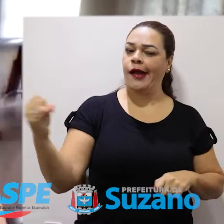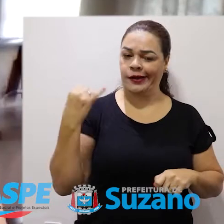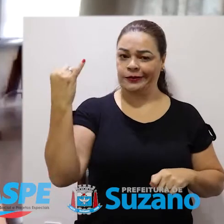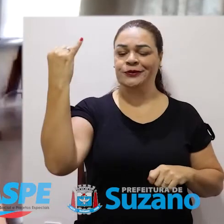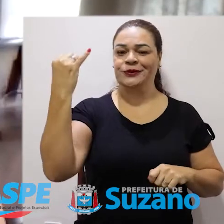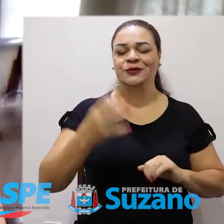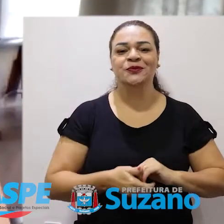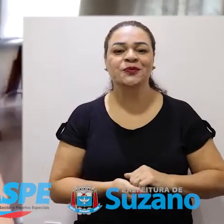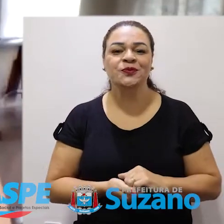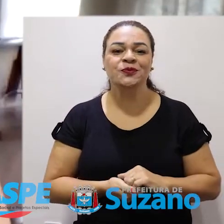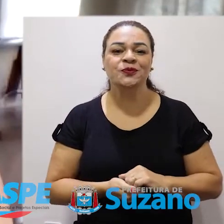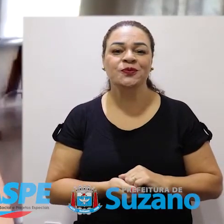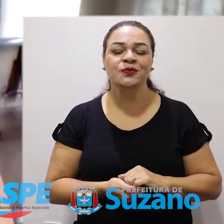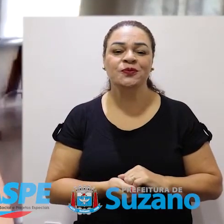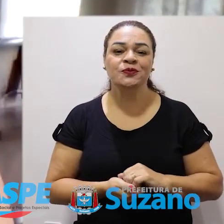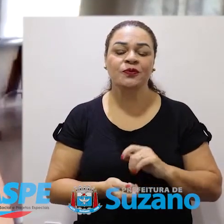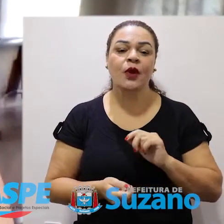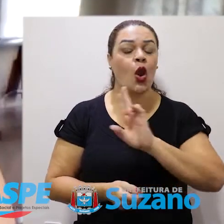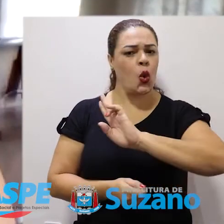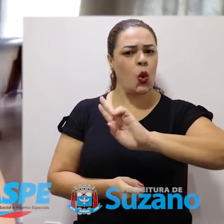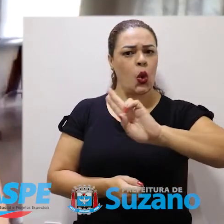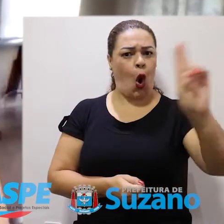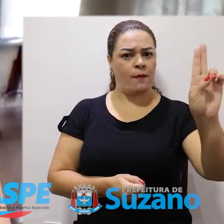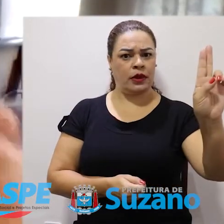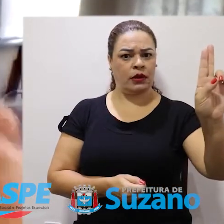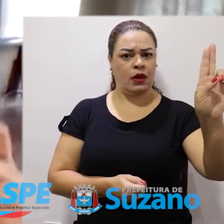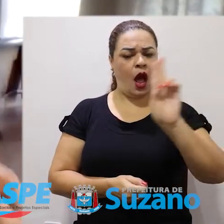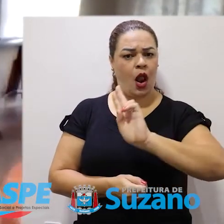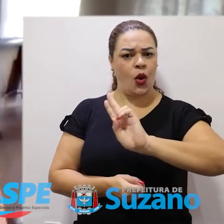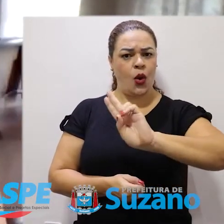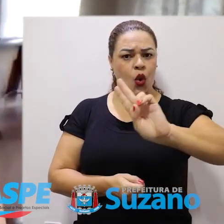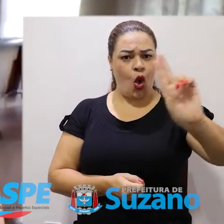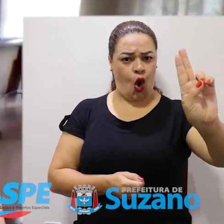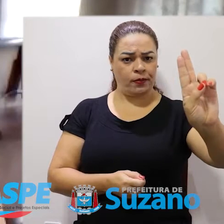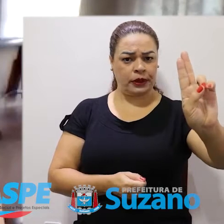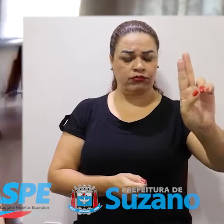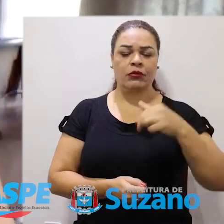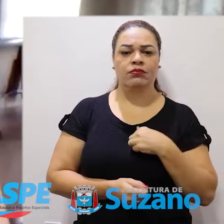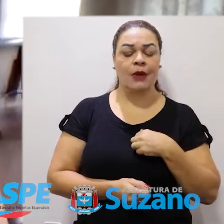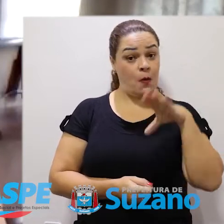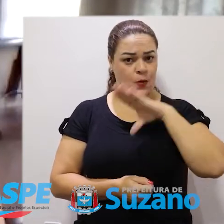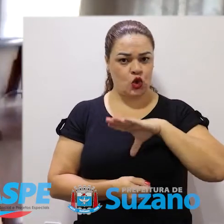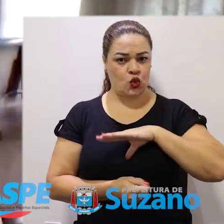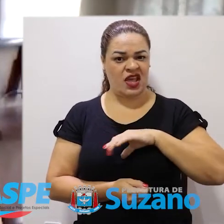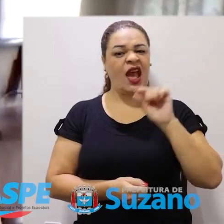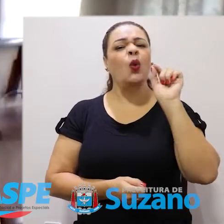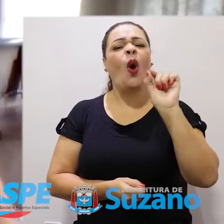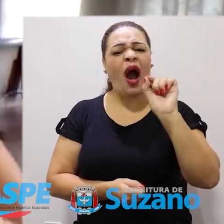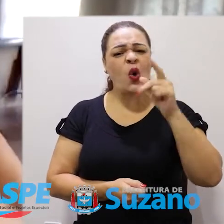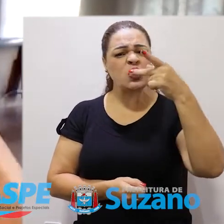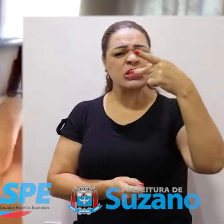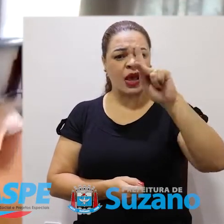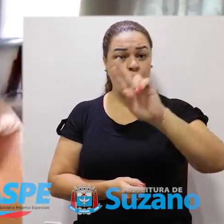assim, qual que é o seu nome, né? Eu uso em língua portuguesa qual é o seu